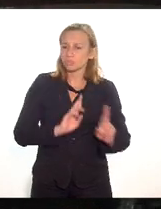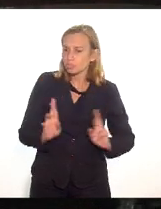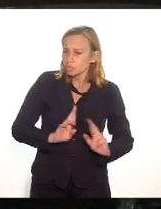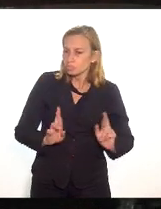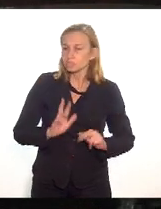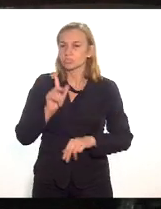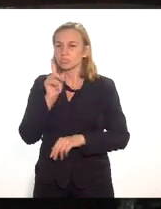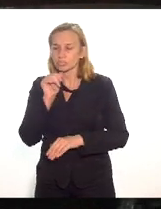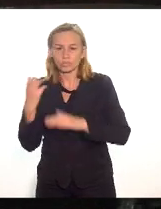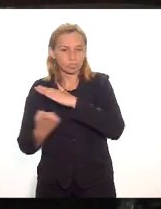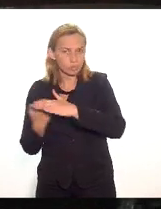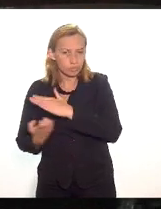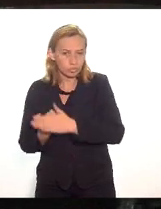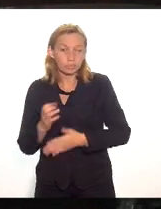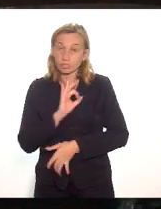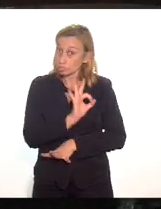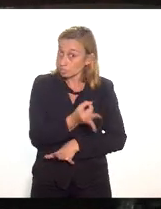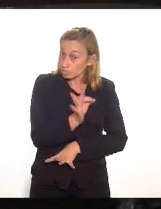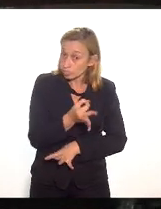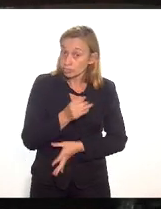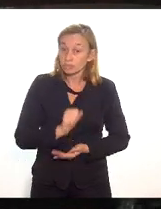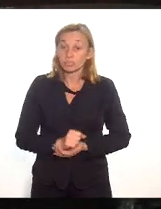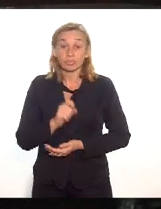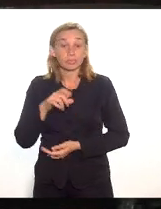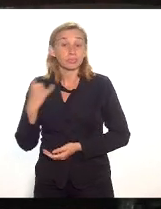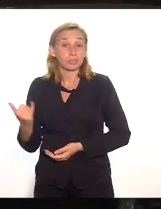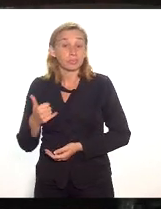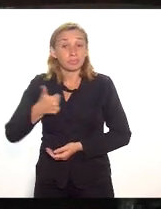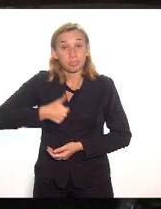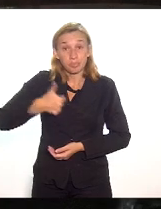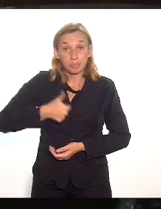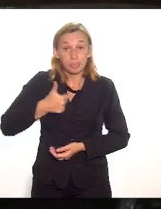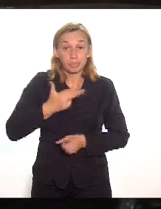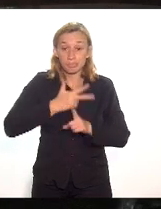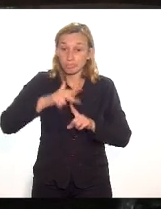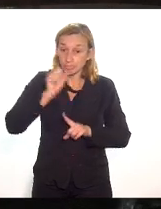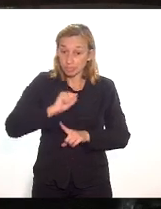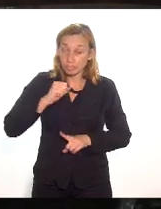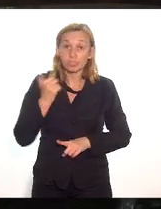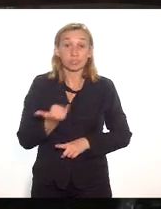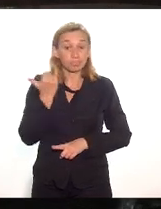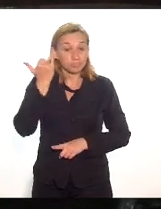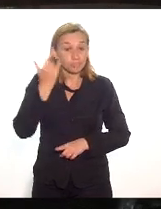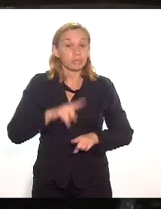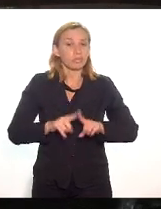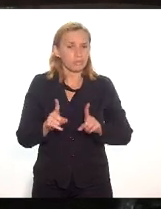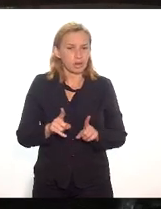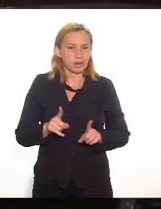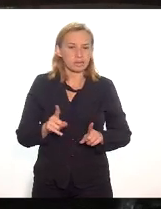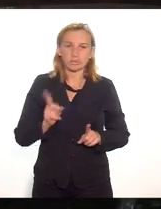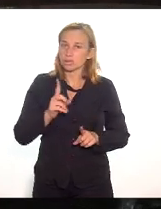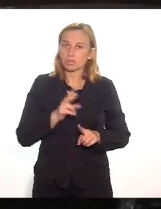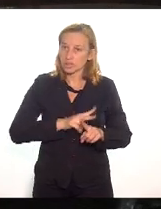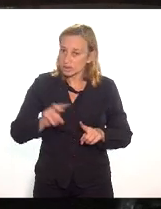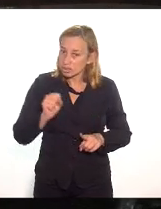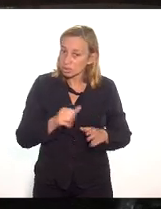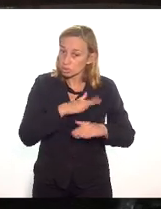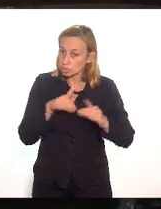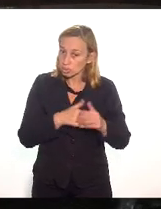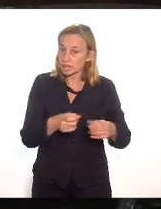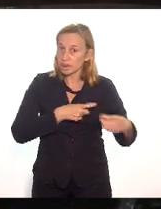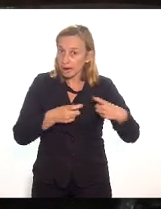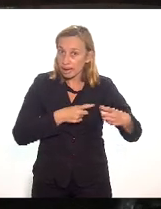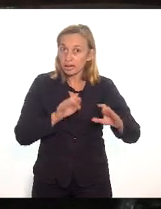SEDAI e, óbvio, essa é uma primeira vitória importante, mas ainda não vencemos a guerra que